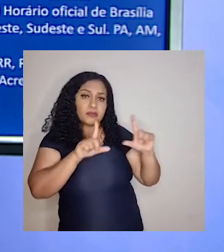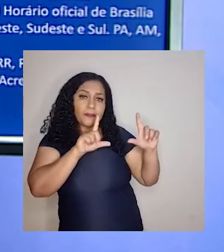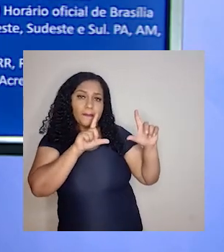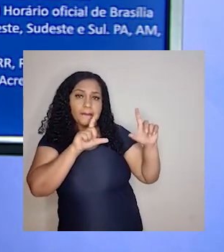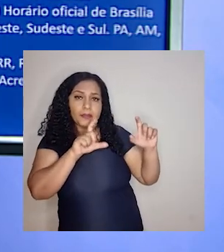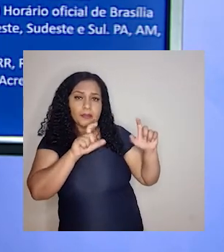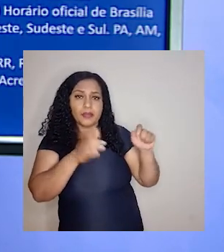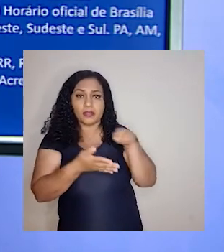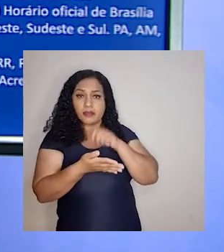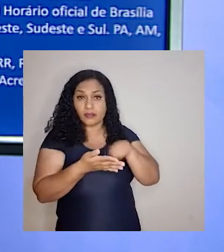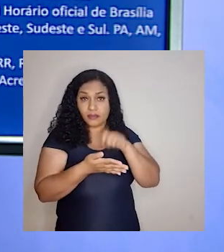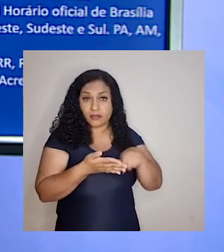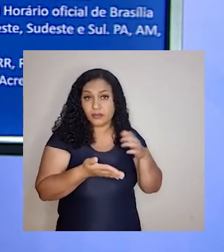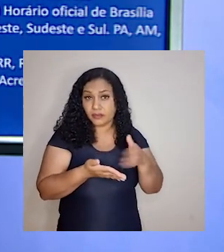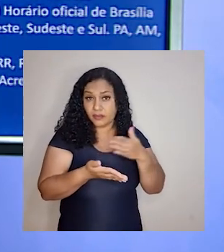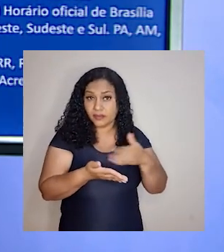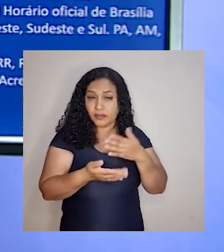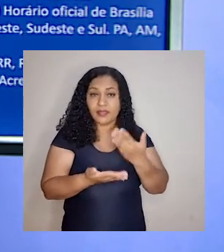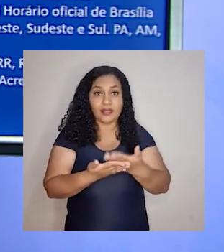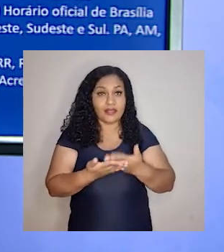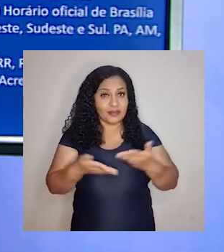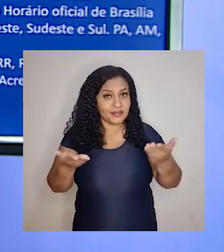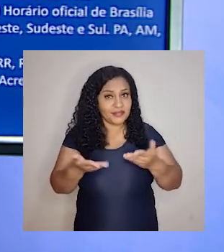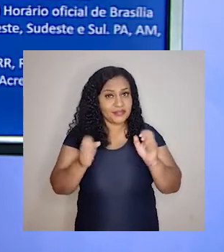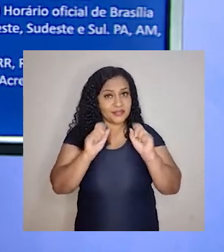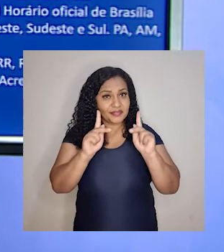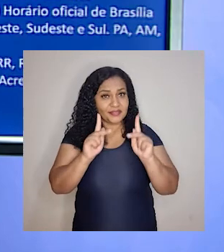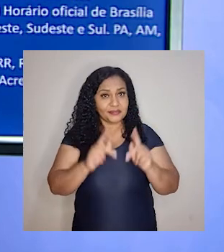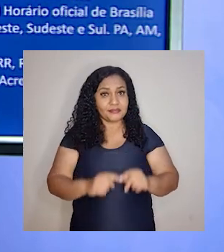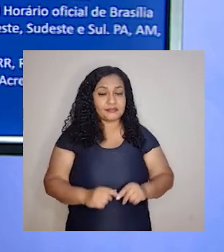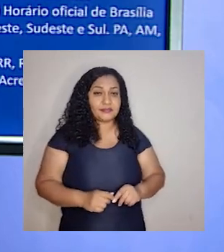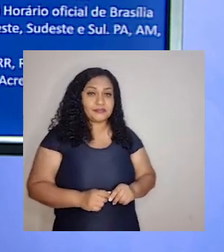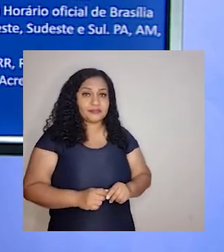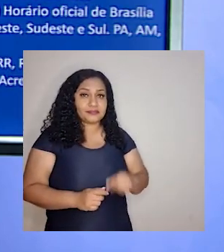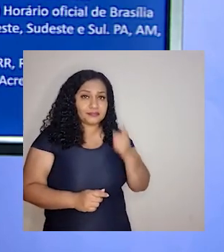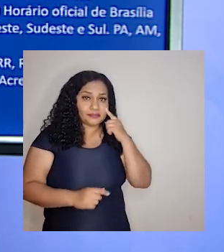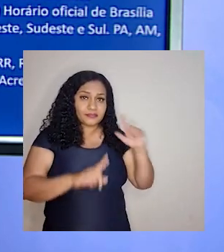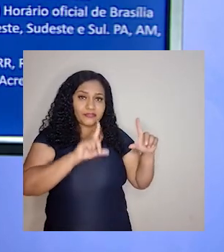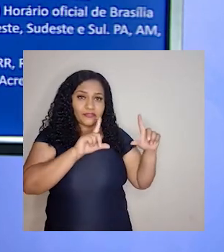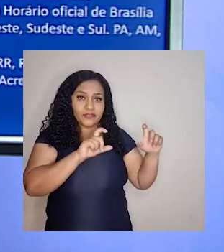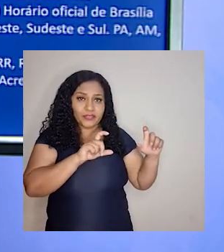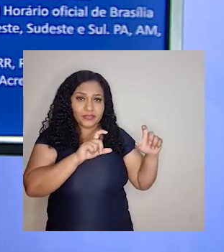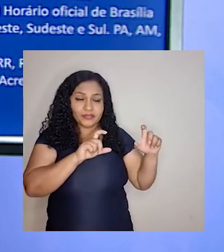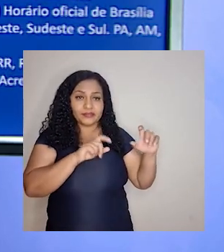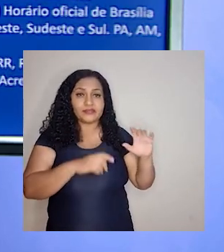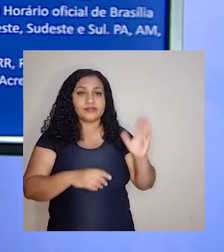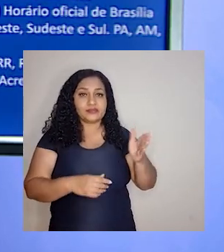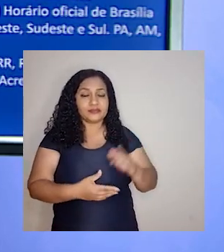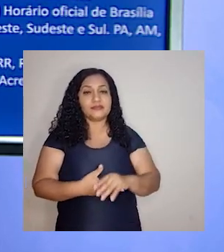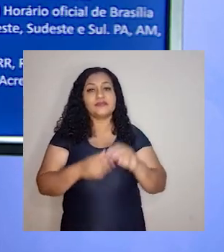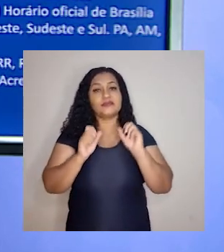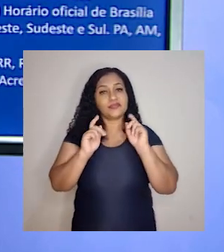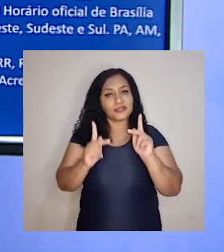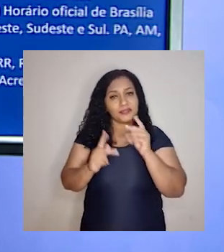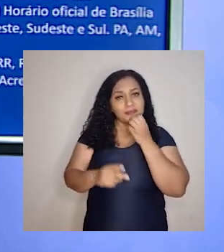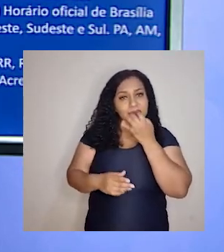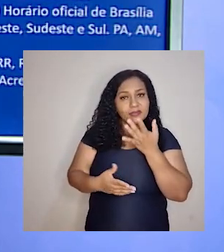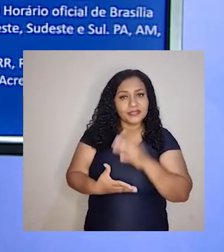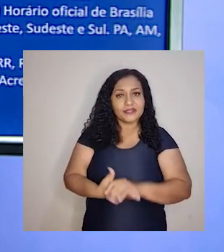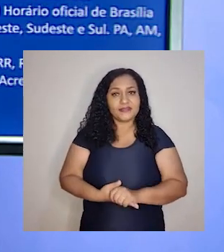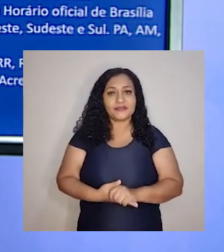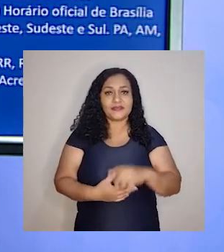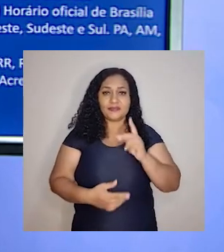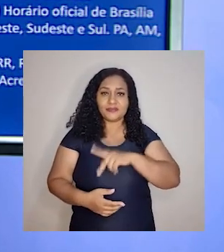fotinha dela e anotar no seu caderno a aula de hoje beleza Olha só tirou boa